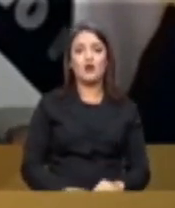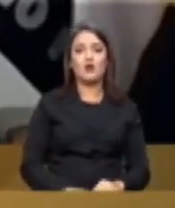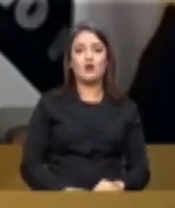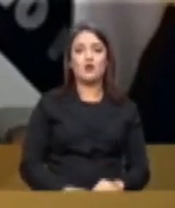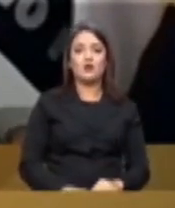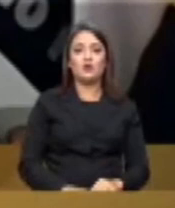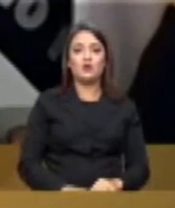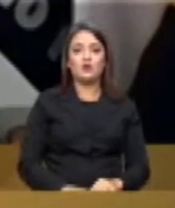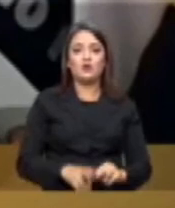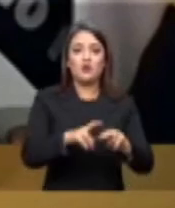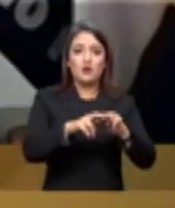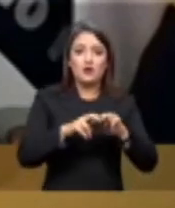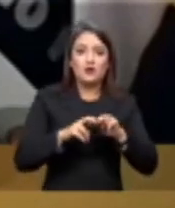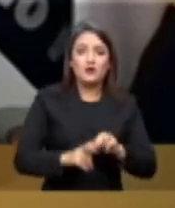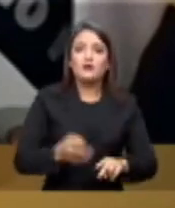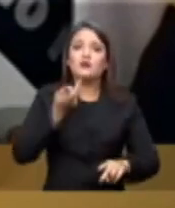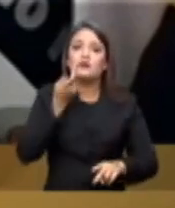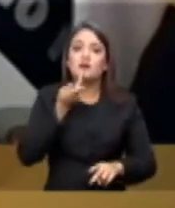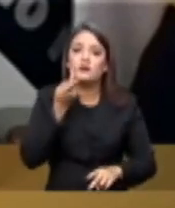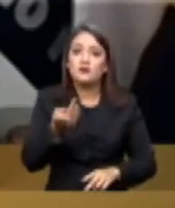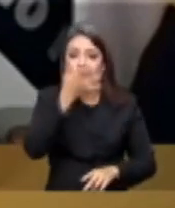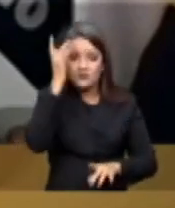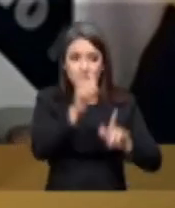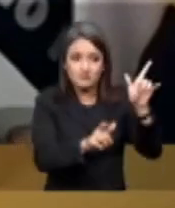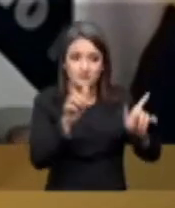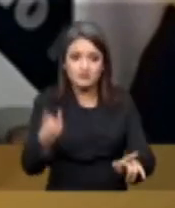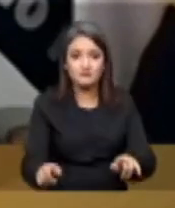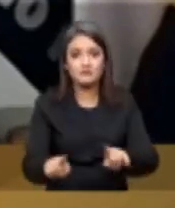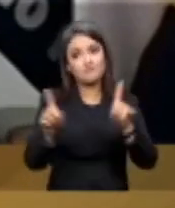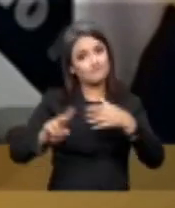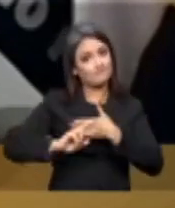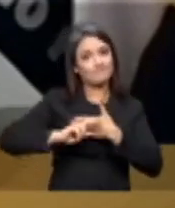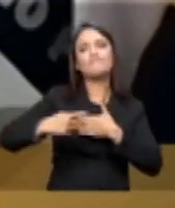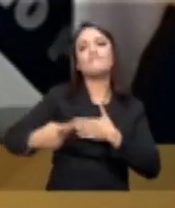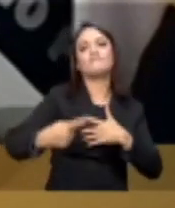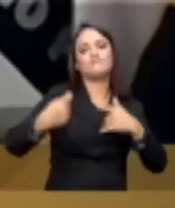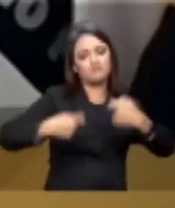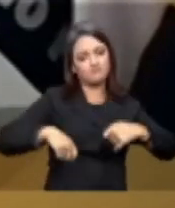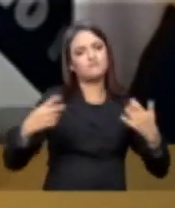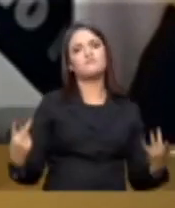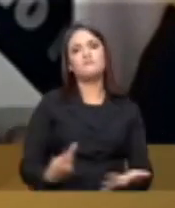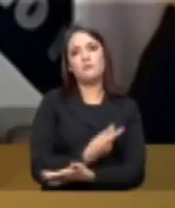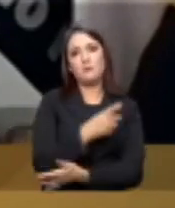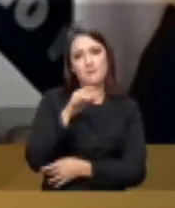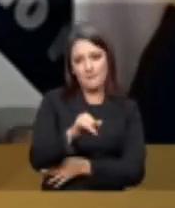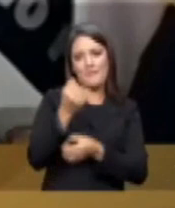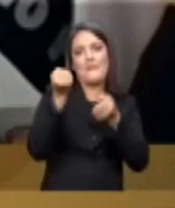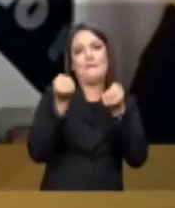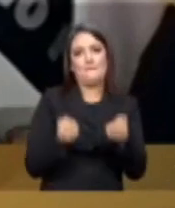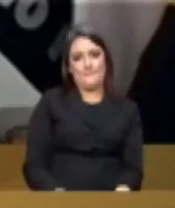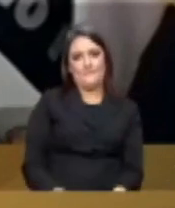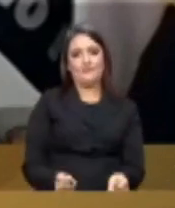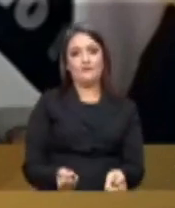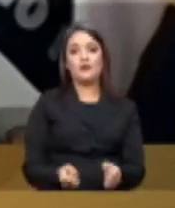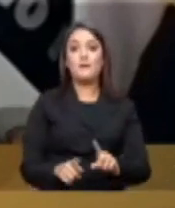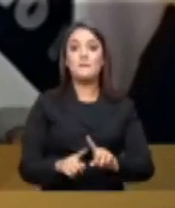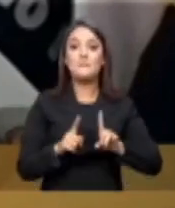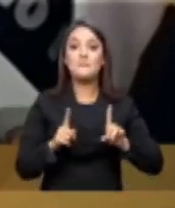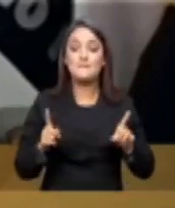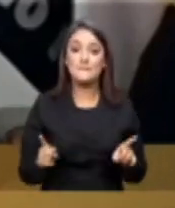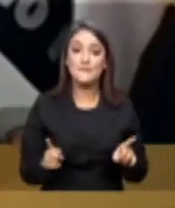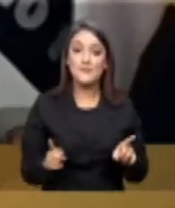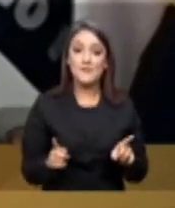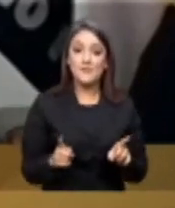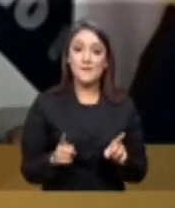por quem, em consequência do que diz, eventualmente sofra a captis de minúcia. Mas não podemos